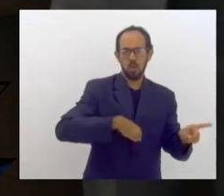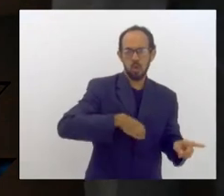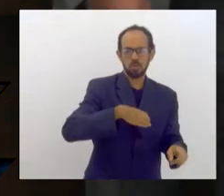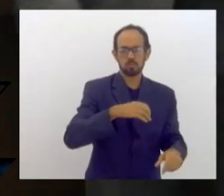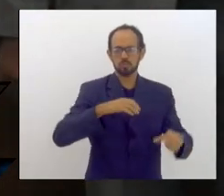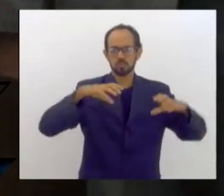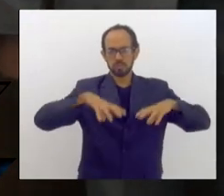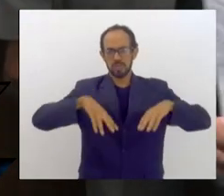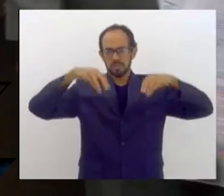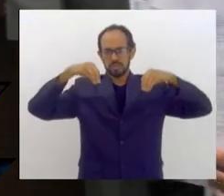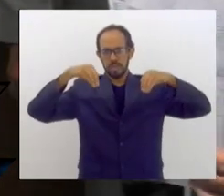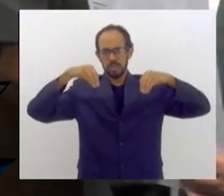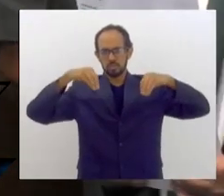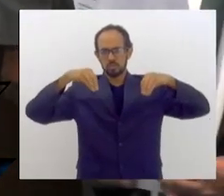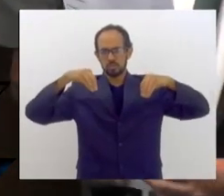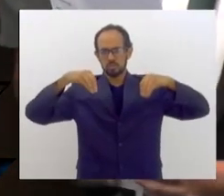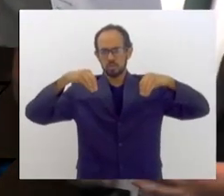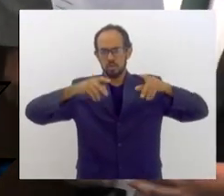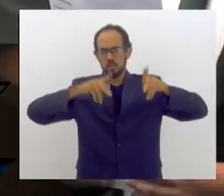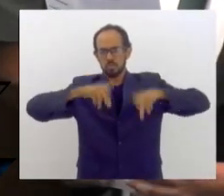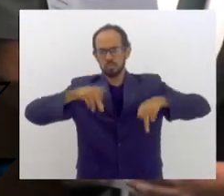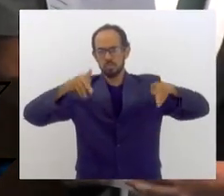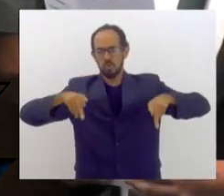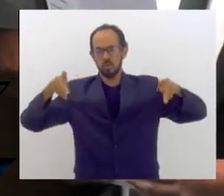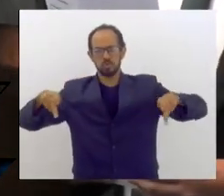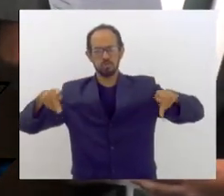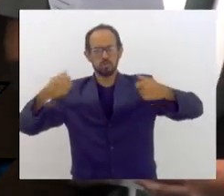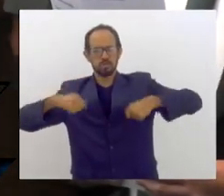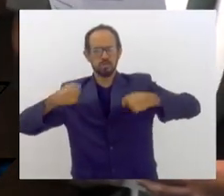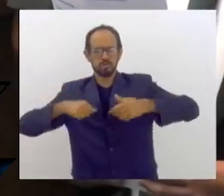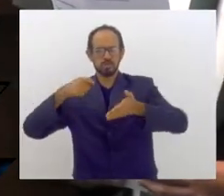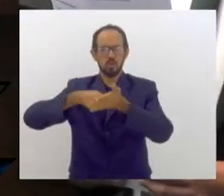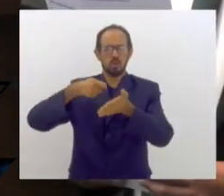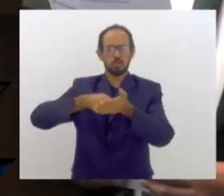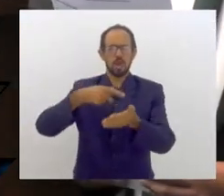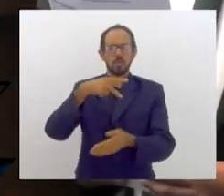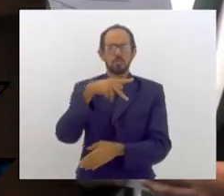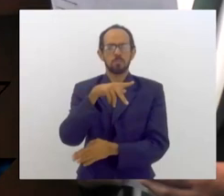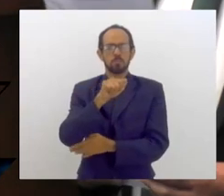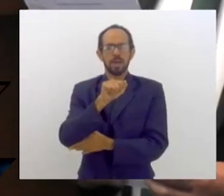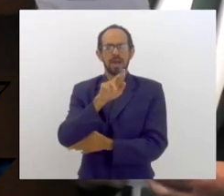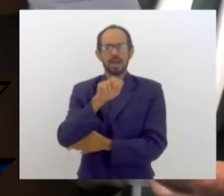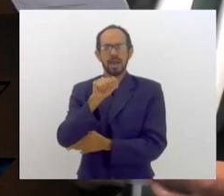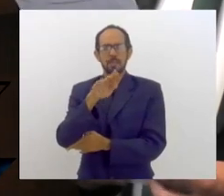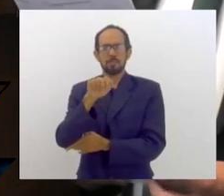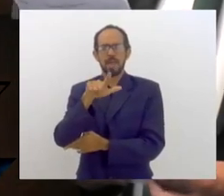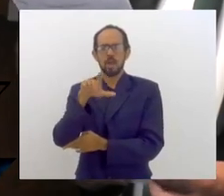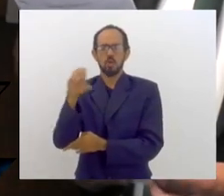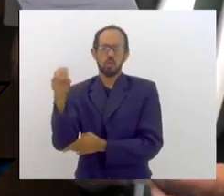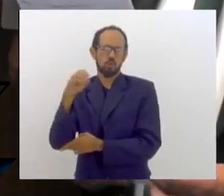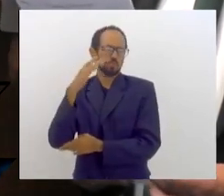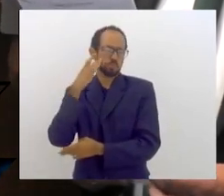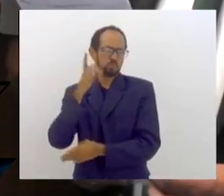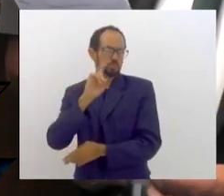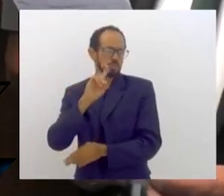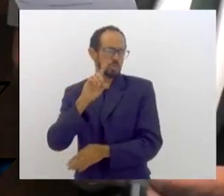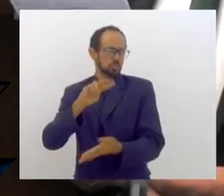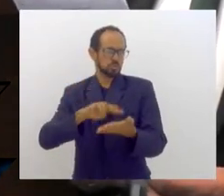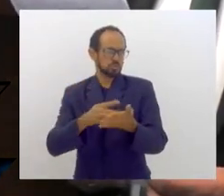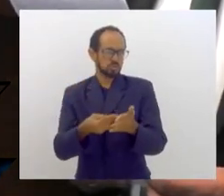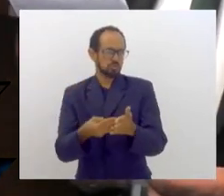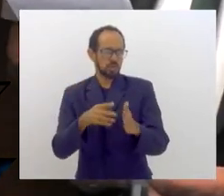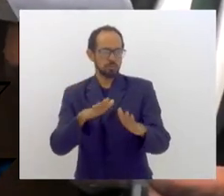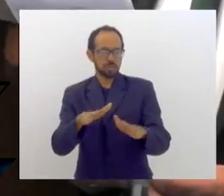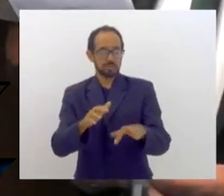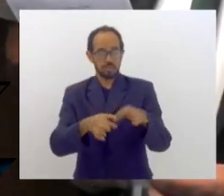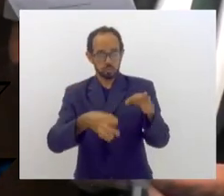tem que cobrar os parabelos, não sei nem o que significa parabelo, mas tudo bem, porque a justiça deles só vai em